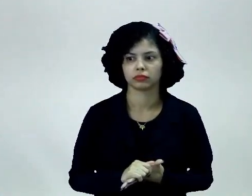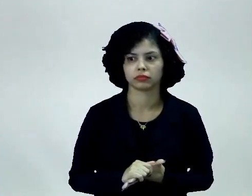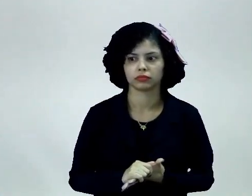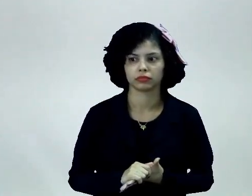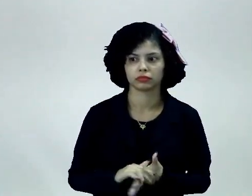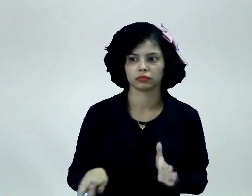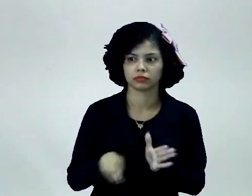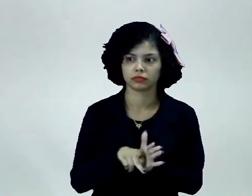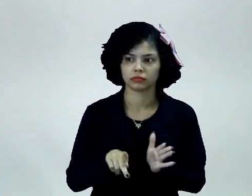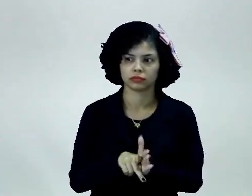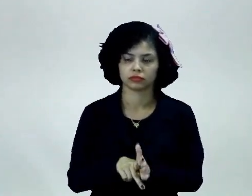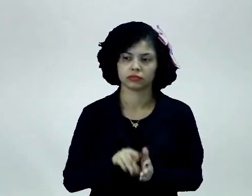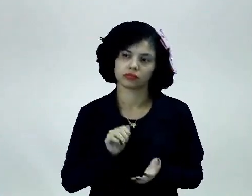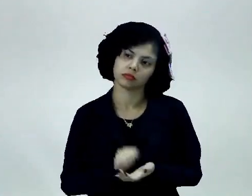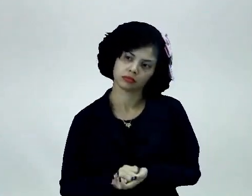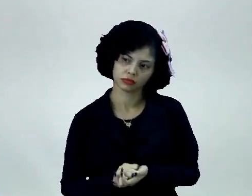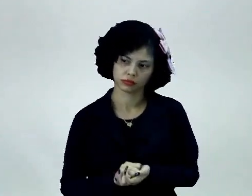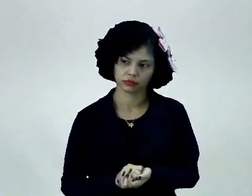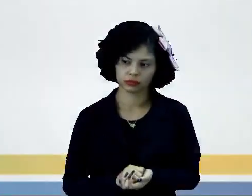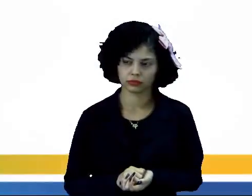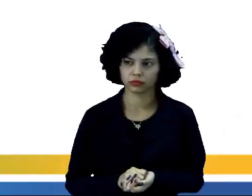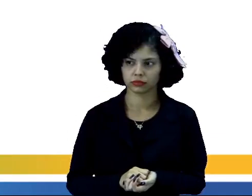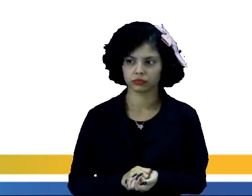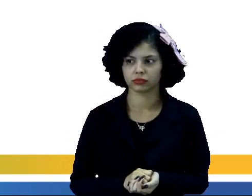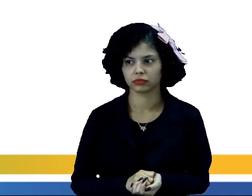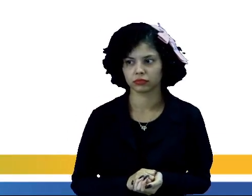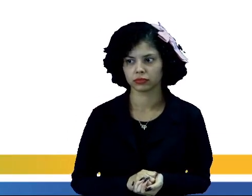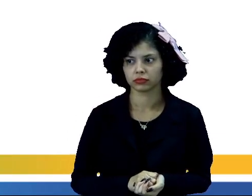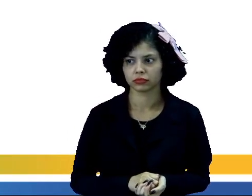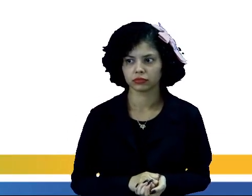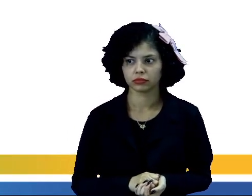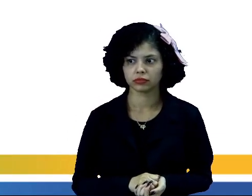né, justamente também pela questão do carnaval.